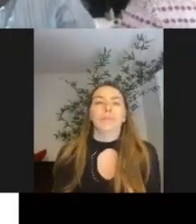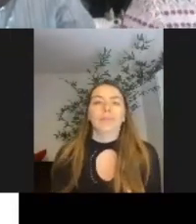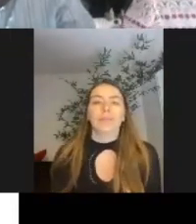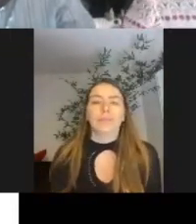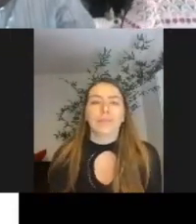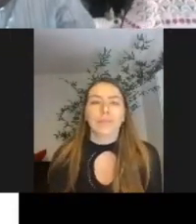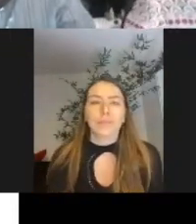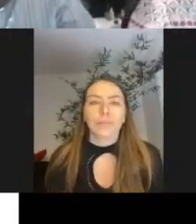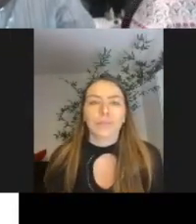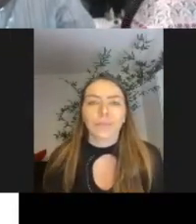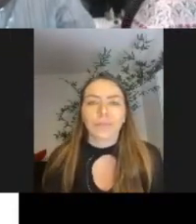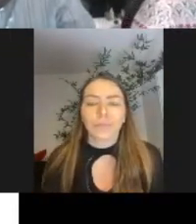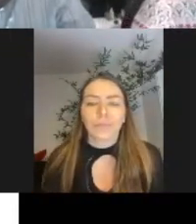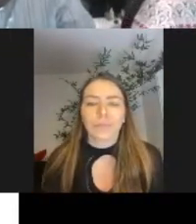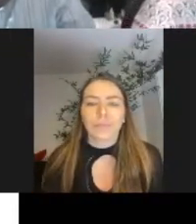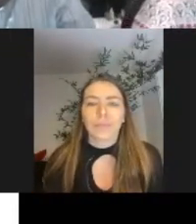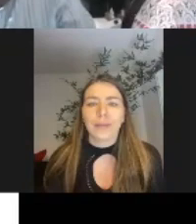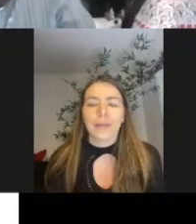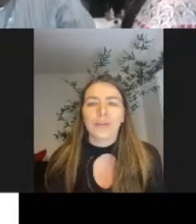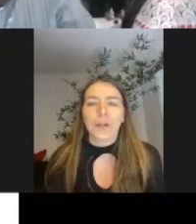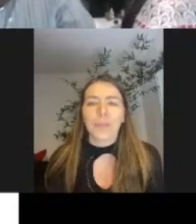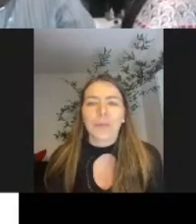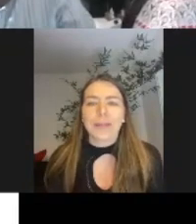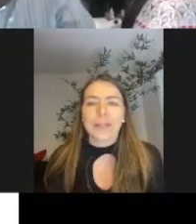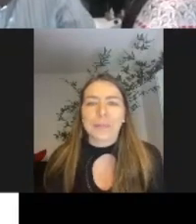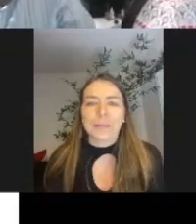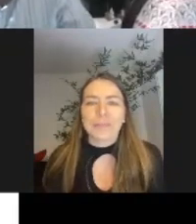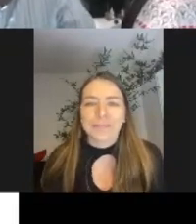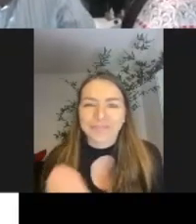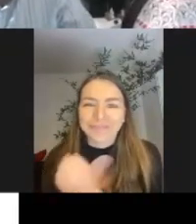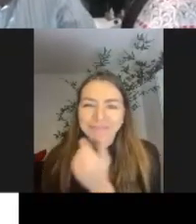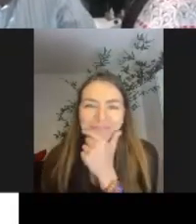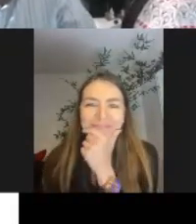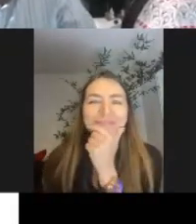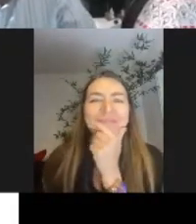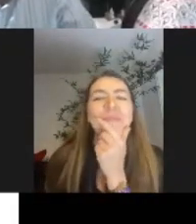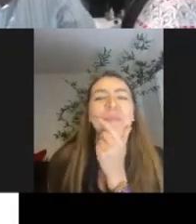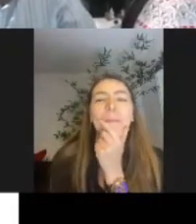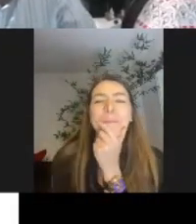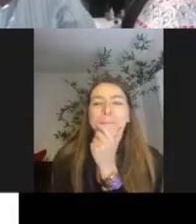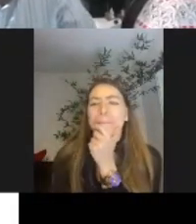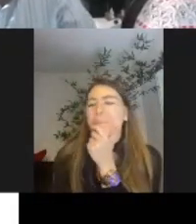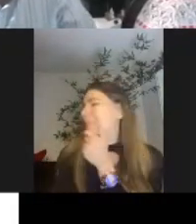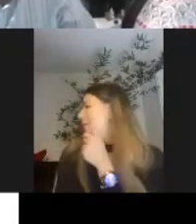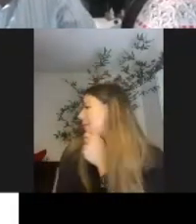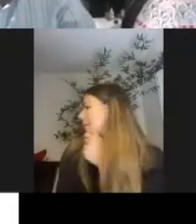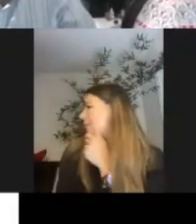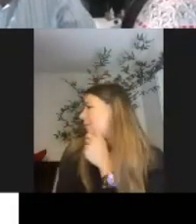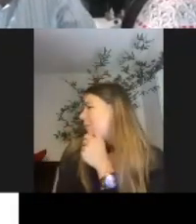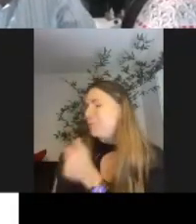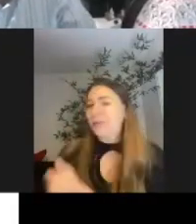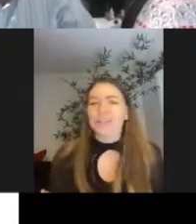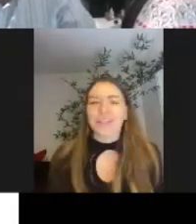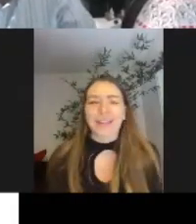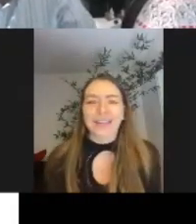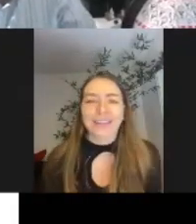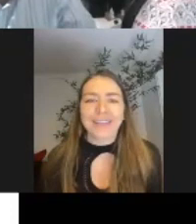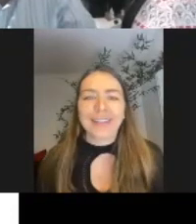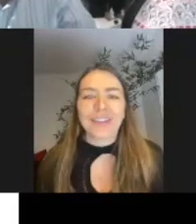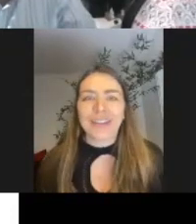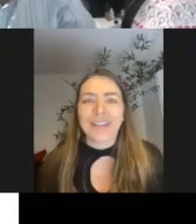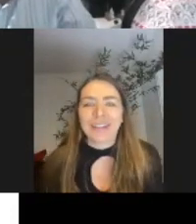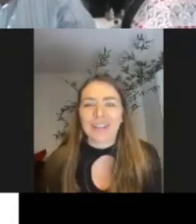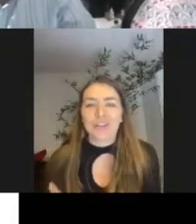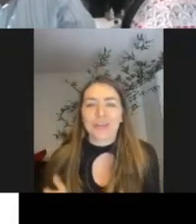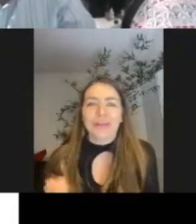tá mutado aqui. Eu acho que é o meu cão. Ah, é o seu. Não, eu já pedi pro Léo tirar ele aqui,